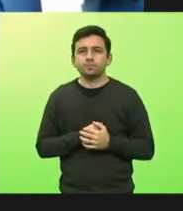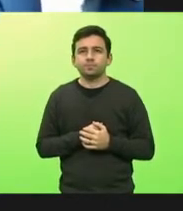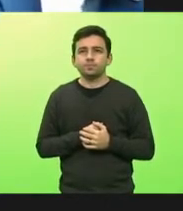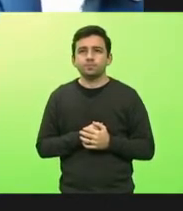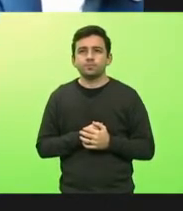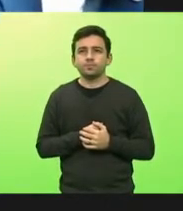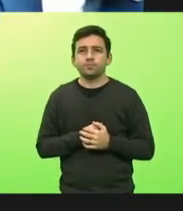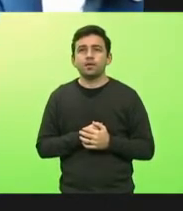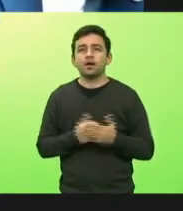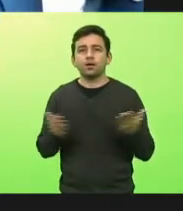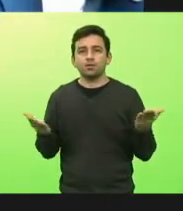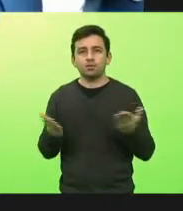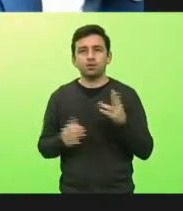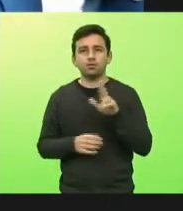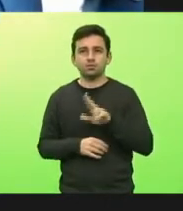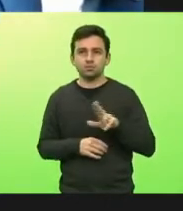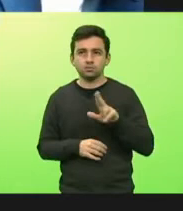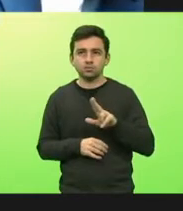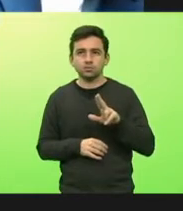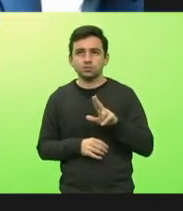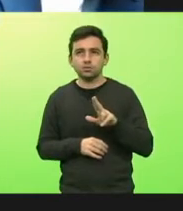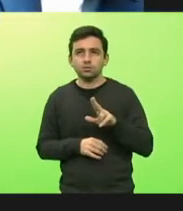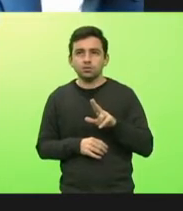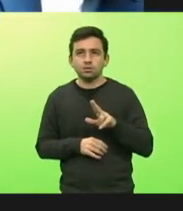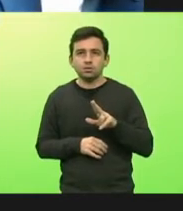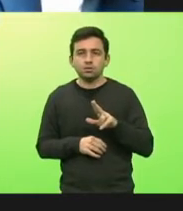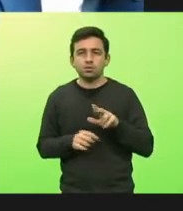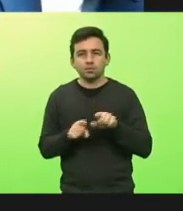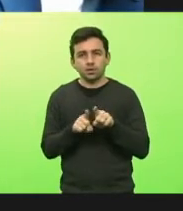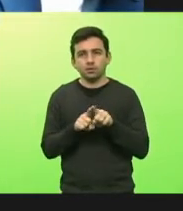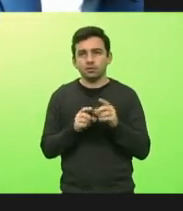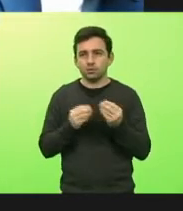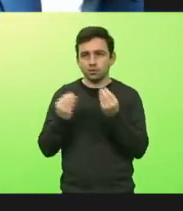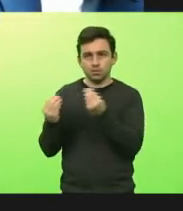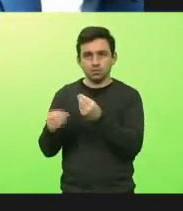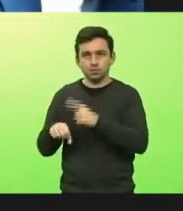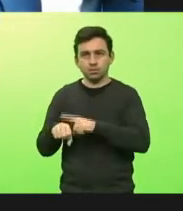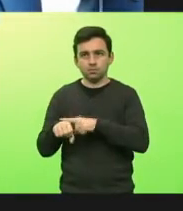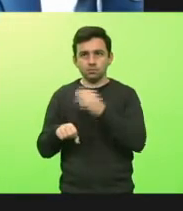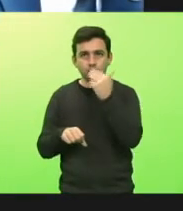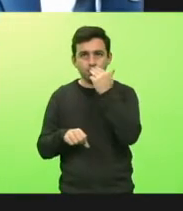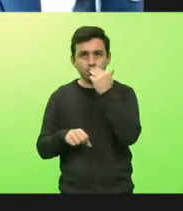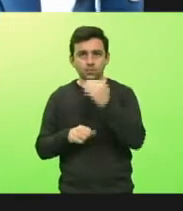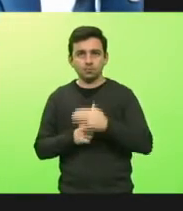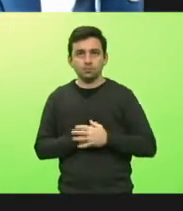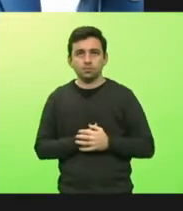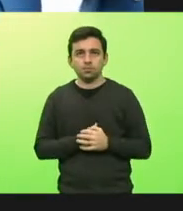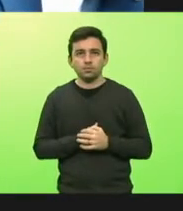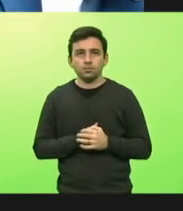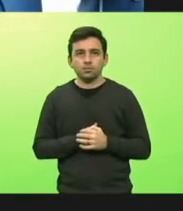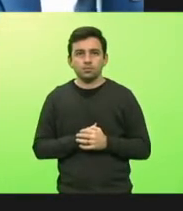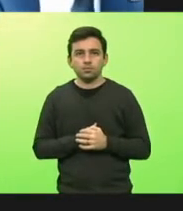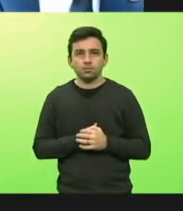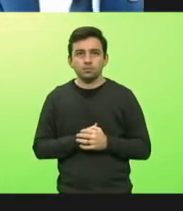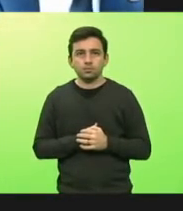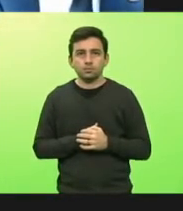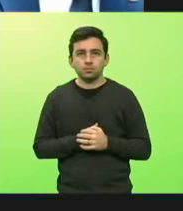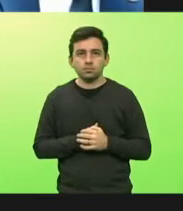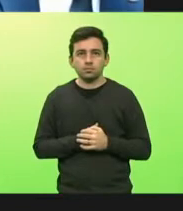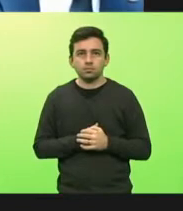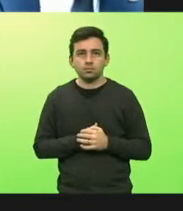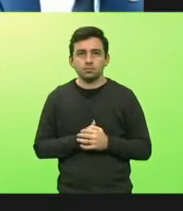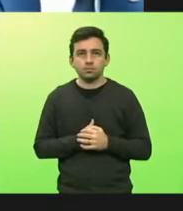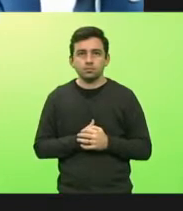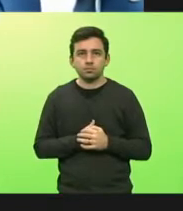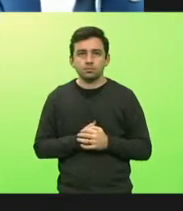Vou utilizar, é presidente, para depois também passar o tempo ao deputado Moacir Sopel. Só um minutinho, deixa eu terminar. Ah, a senhora não terminou ainda? Muito obrigada.